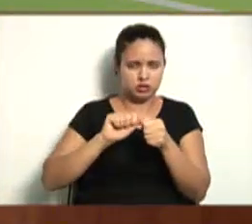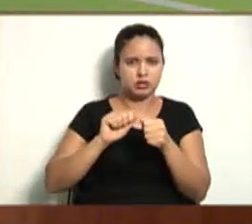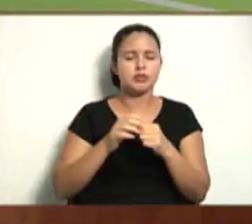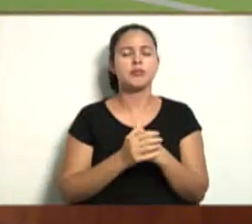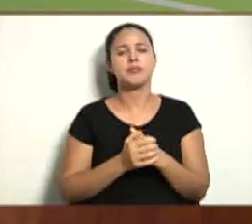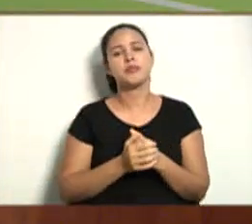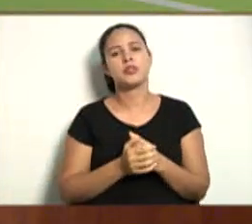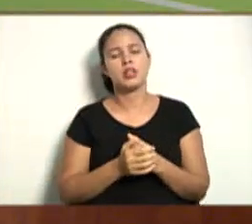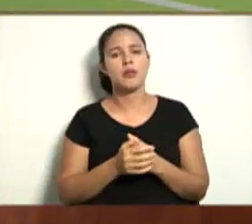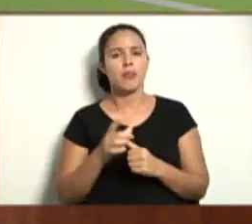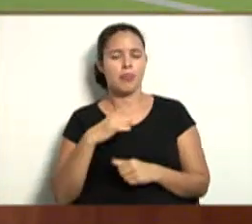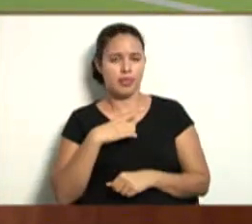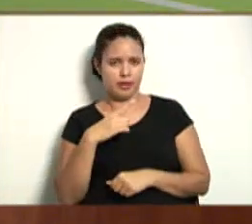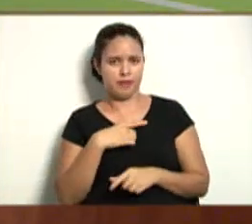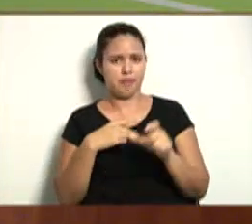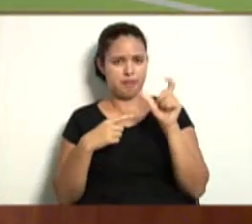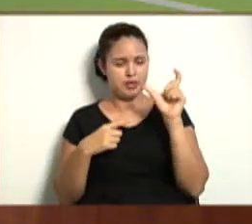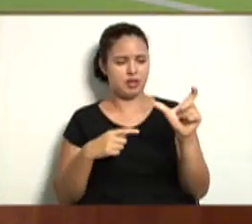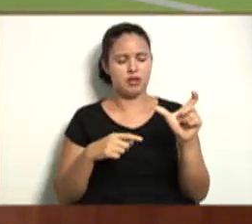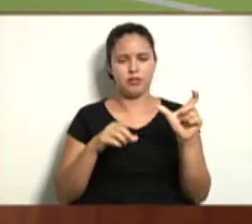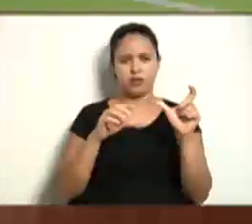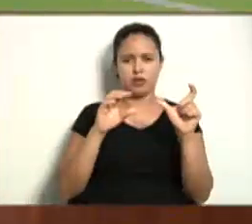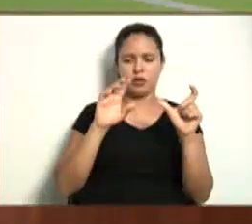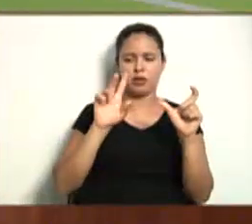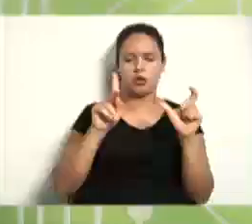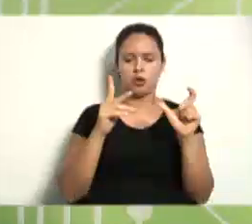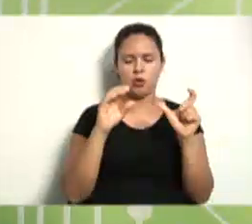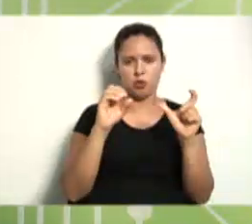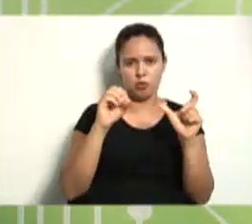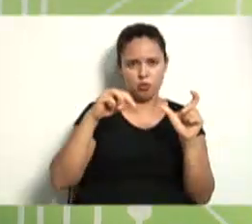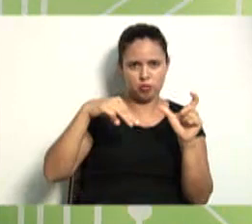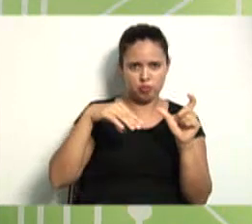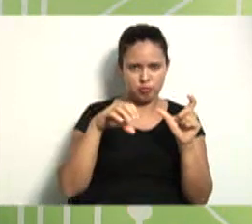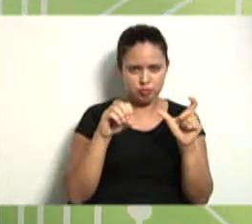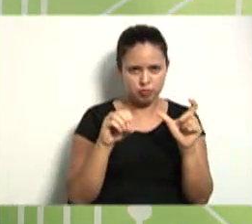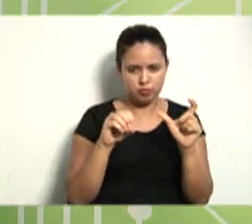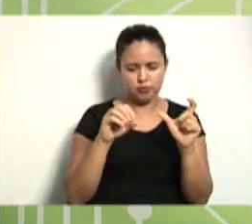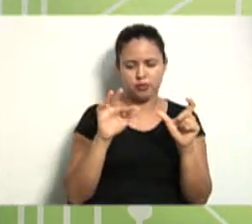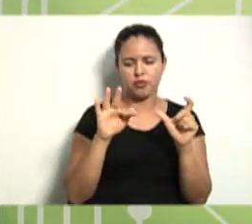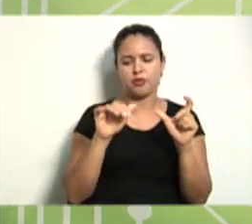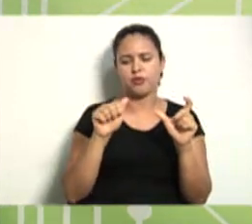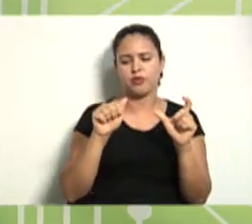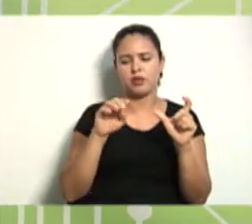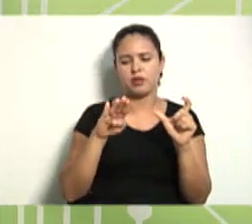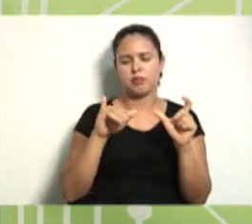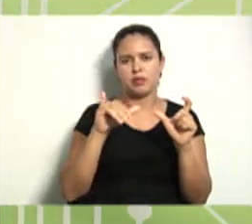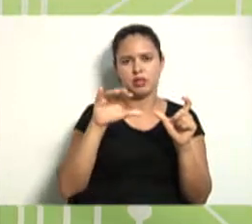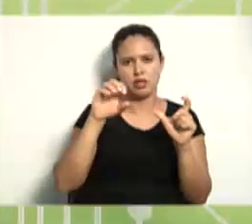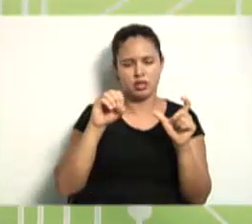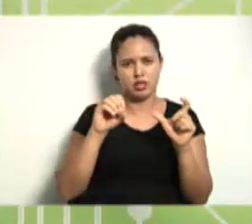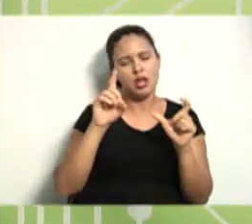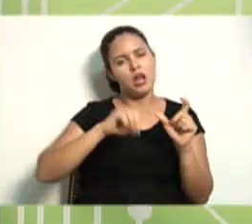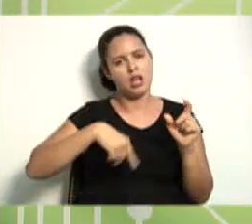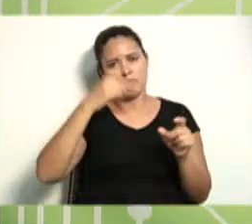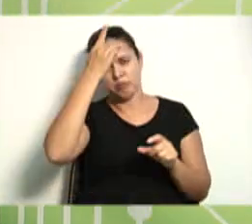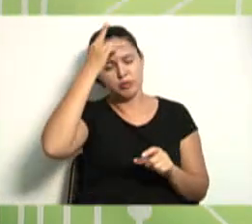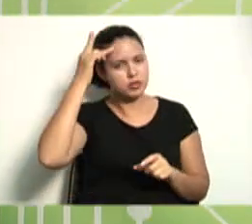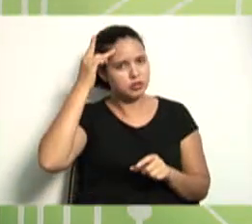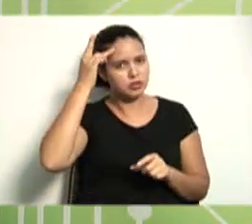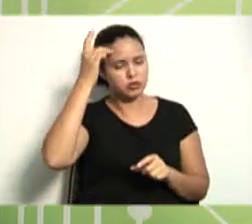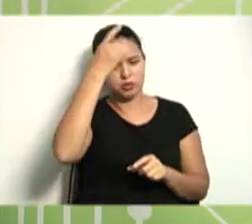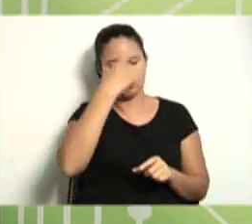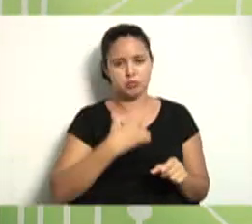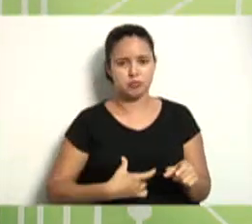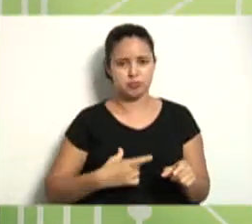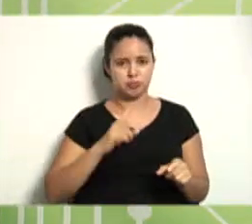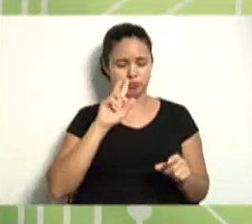ou seja, homem que faz. Obrigada, professor, pela sua explanação. Muito obrigada, professor Eliane, sempre contribuindo